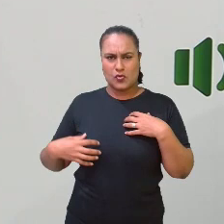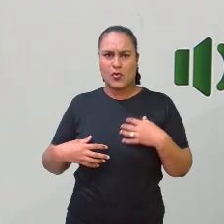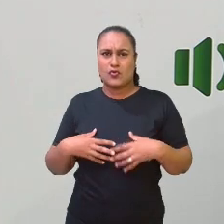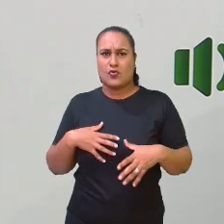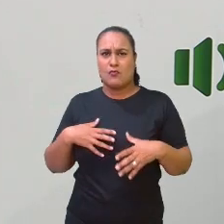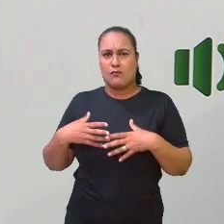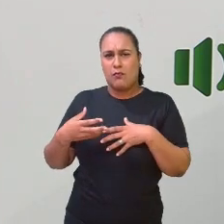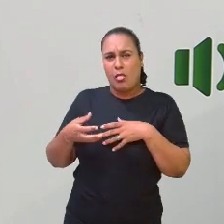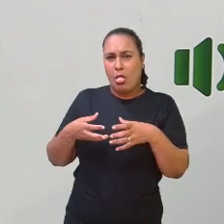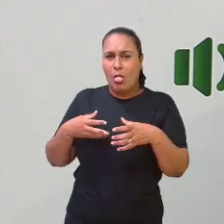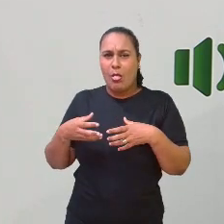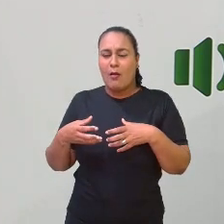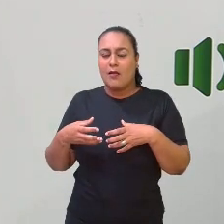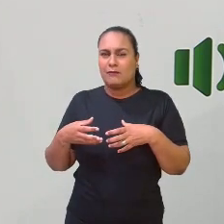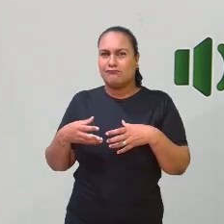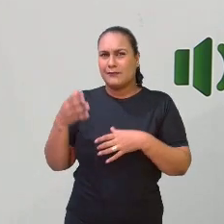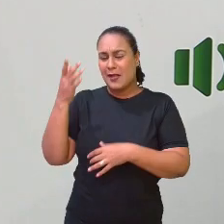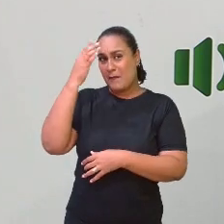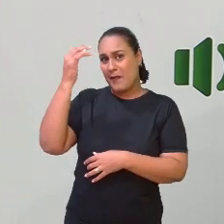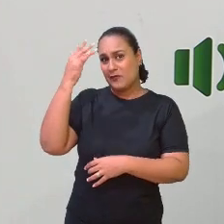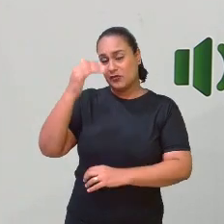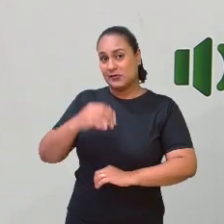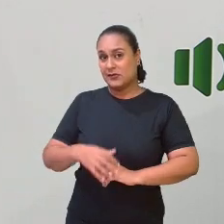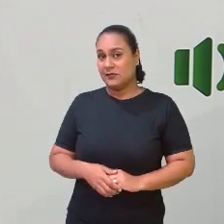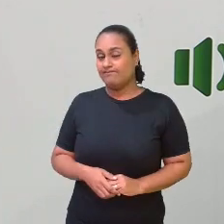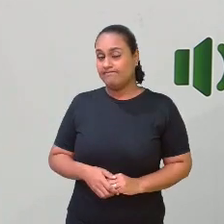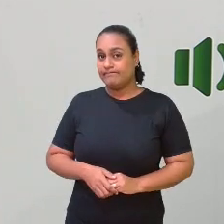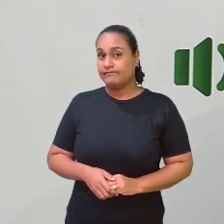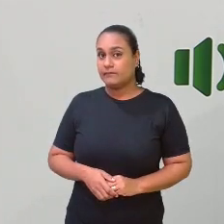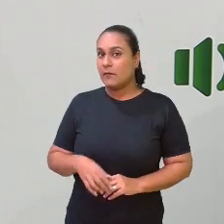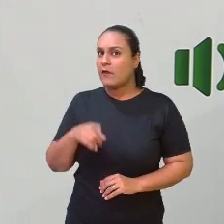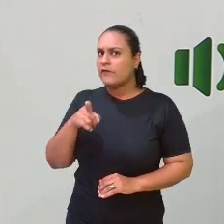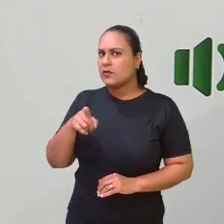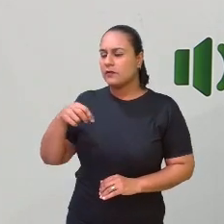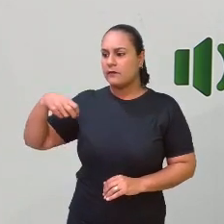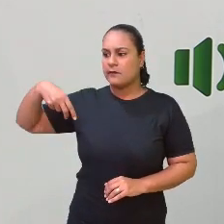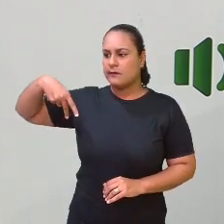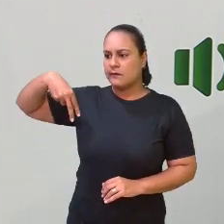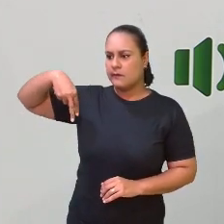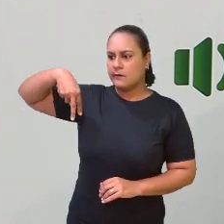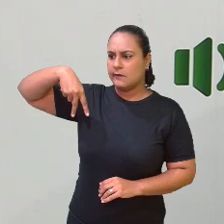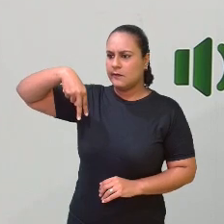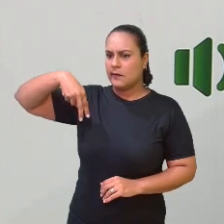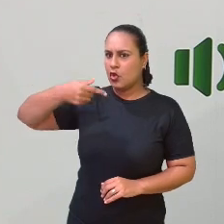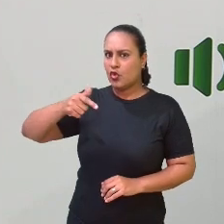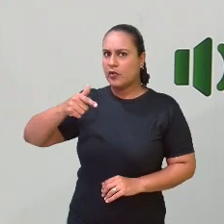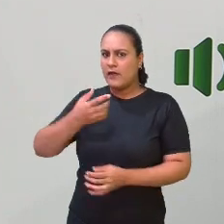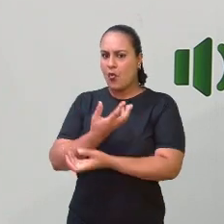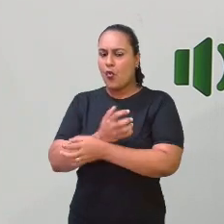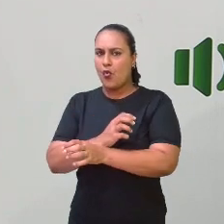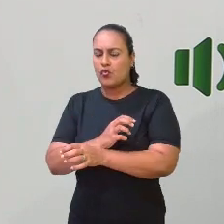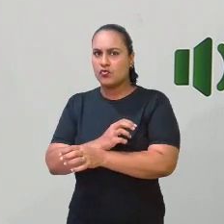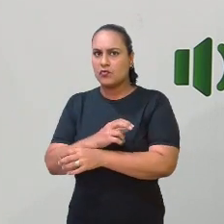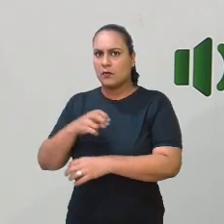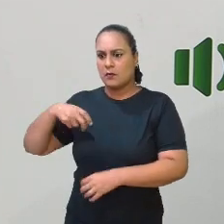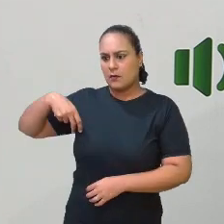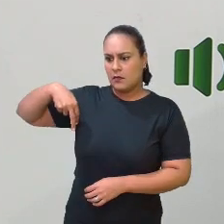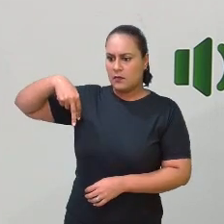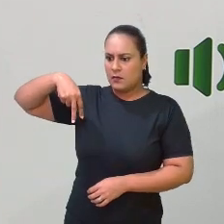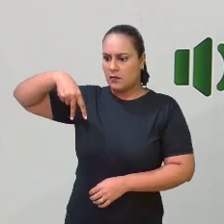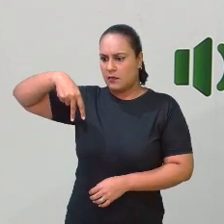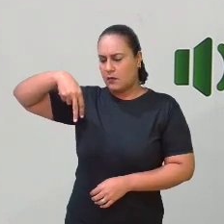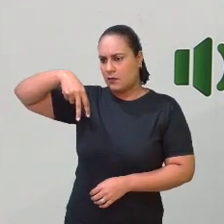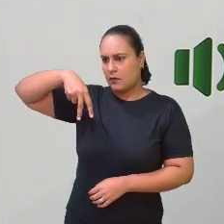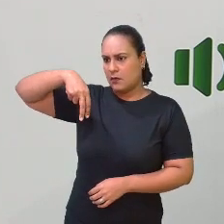moles. Imagina, se você estivesse andando na rua e não possuísse ossos e, de